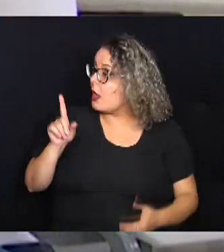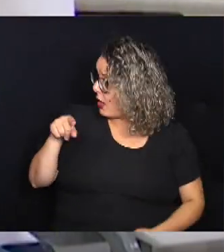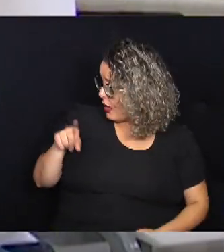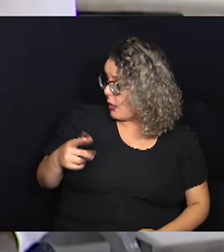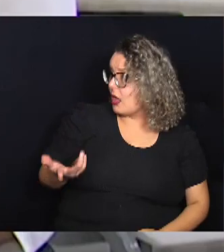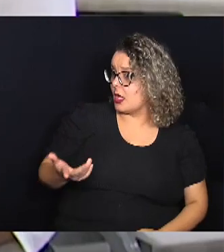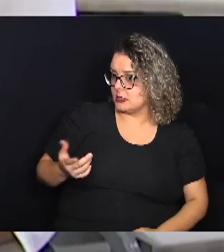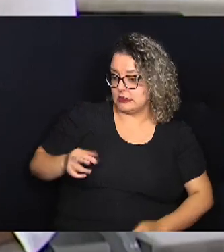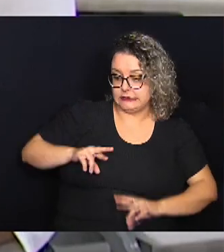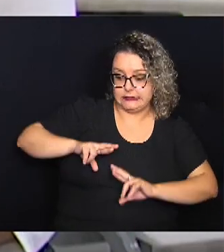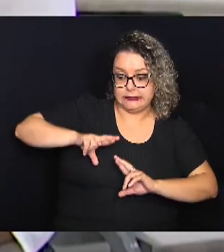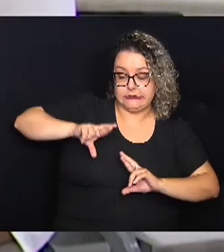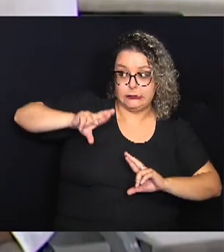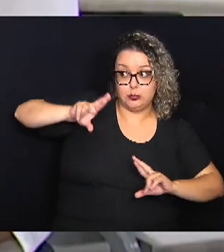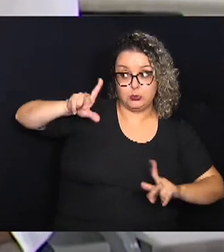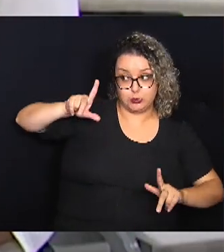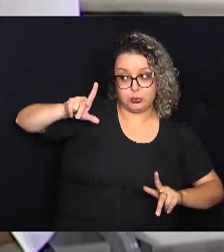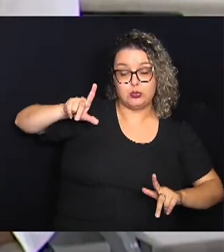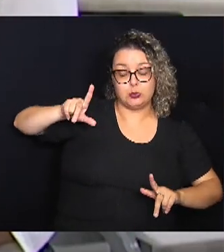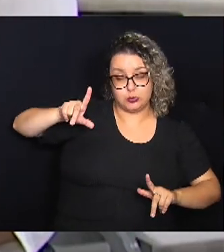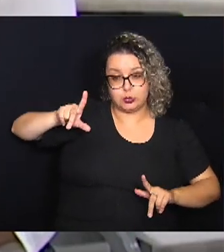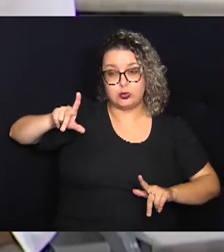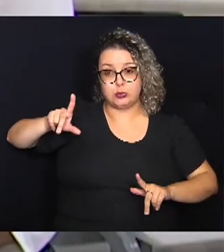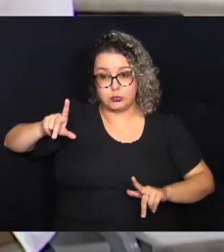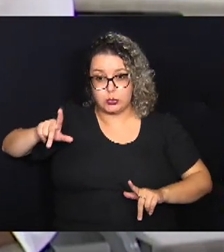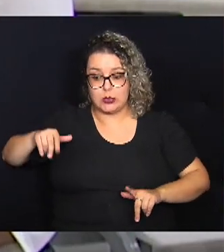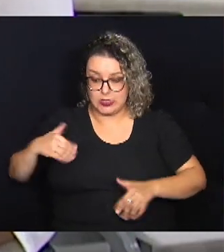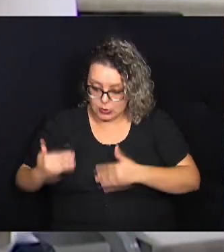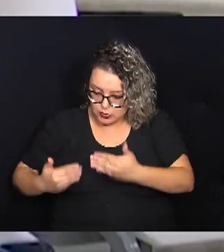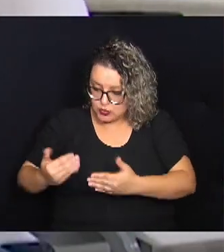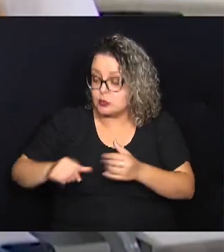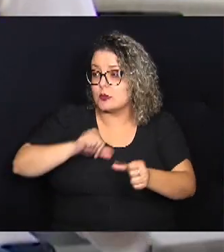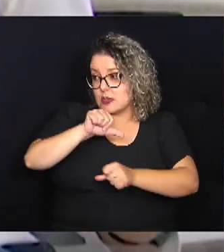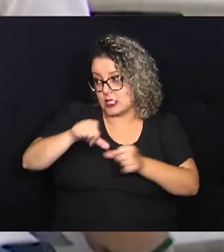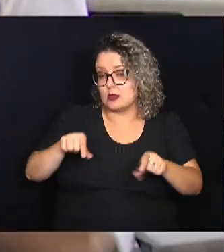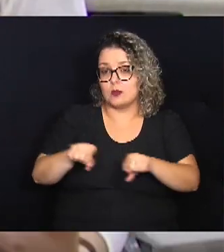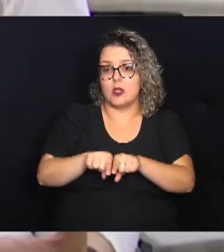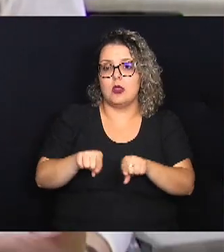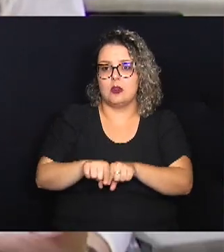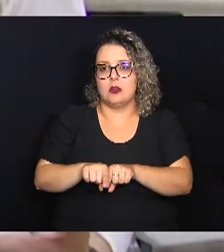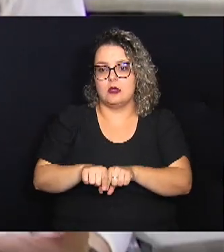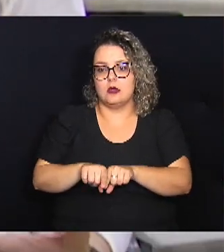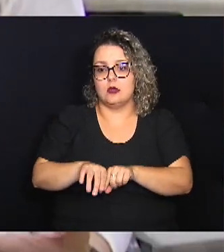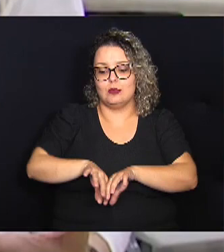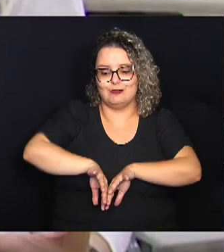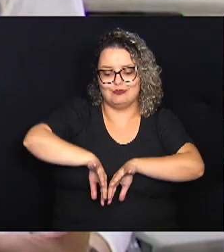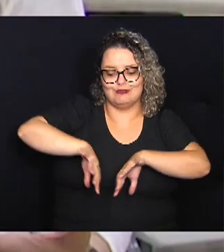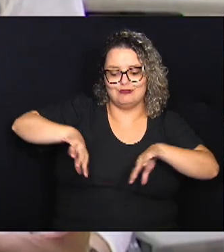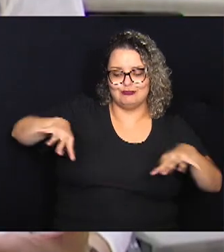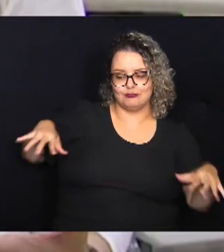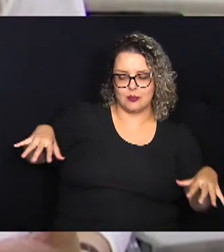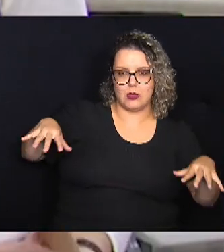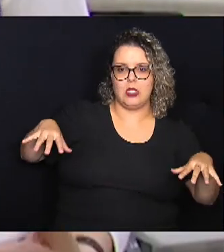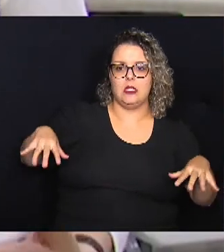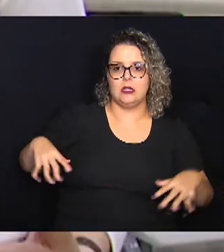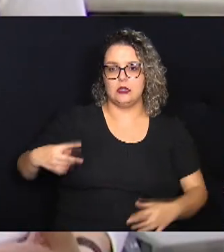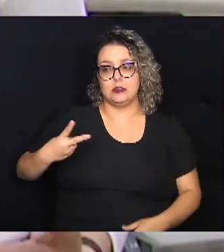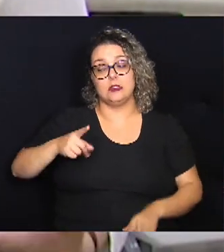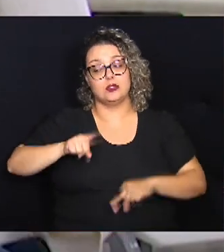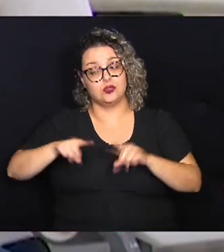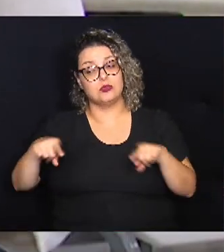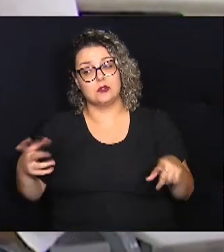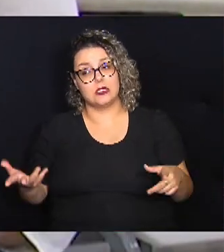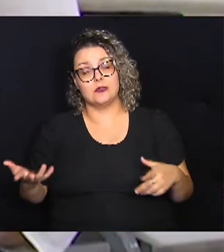Tamanho tem sido as diferenças e os processos de mudança também, e cada vez mais afastamento das duas variedades.